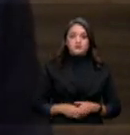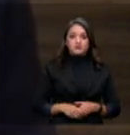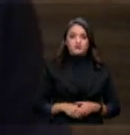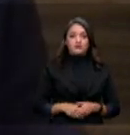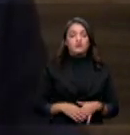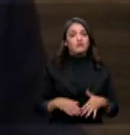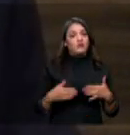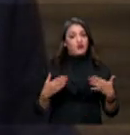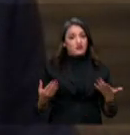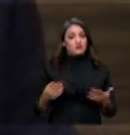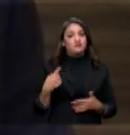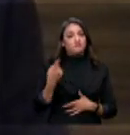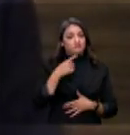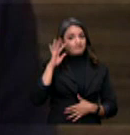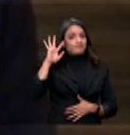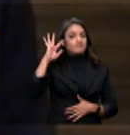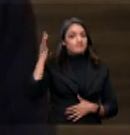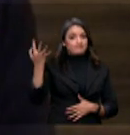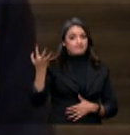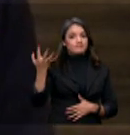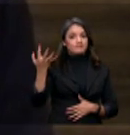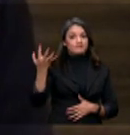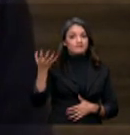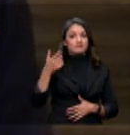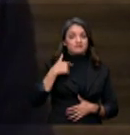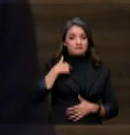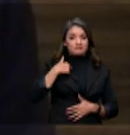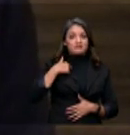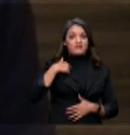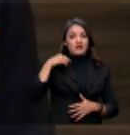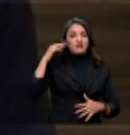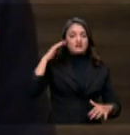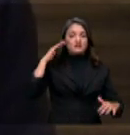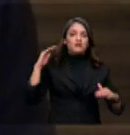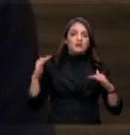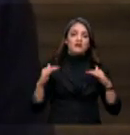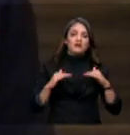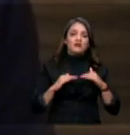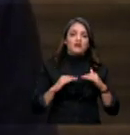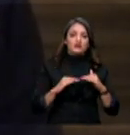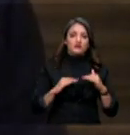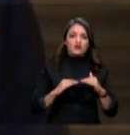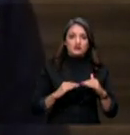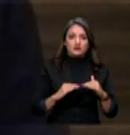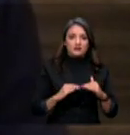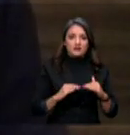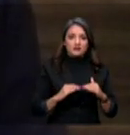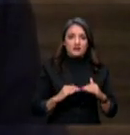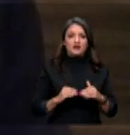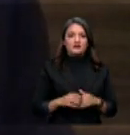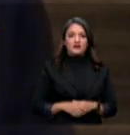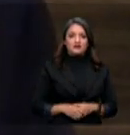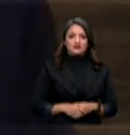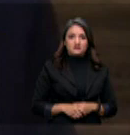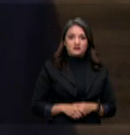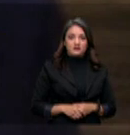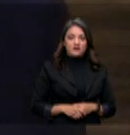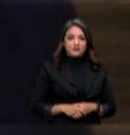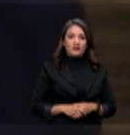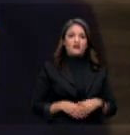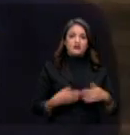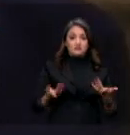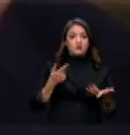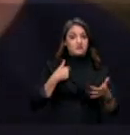decidindo aqui, e no mérito eu concordo com a ministra Rosa Weber no julgamento da improcedência,